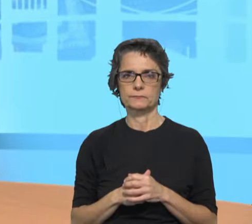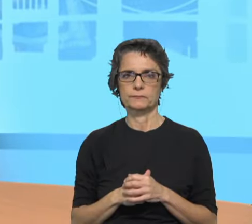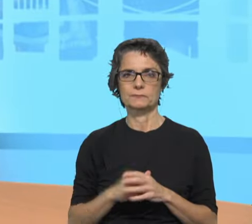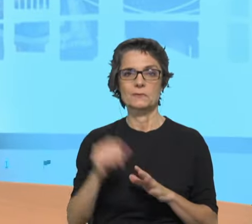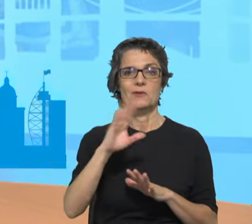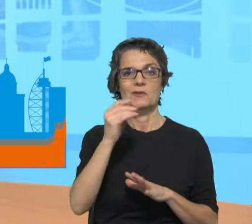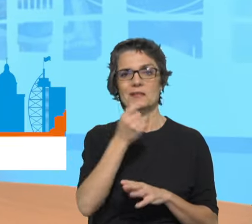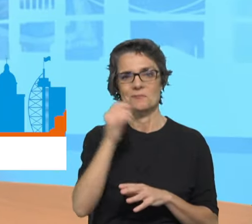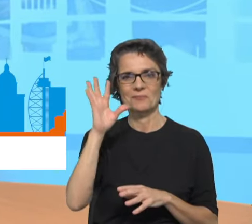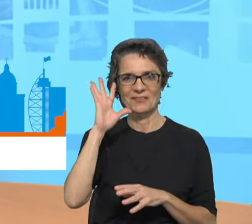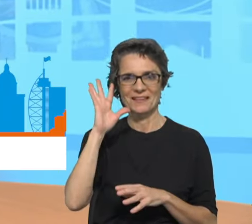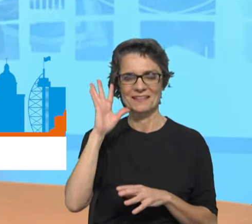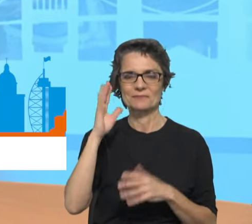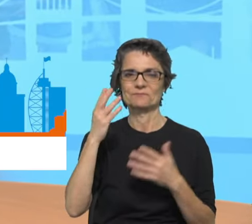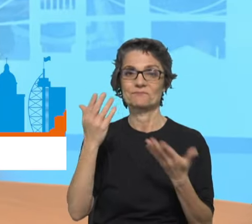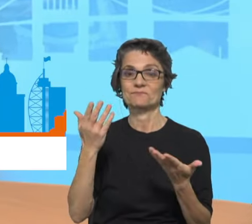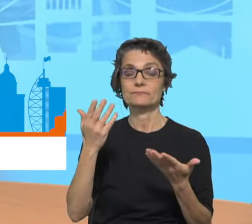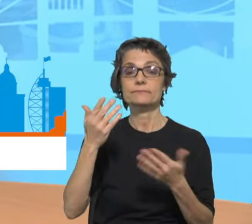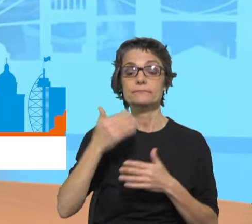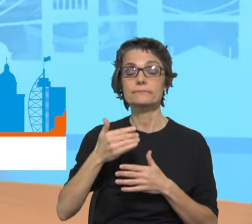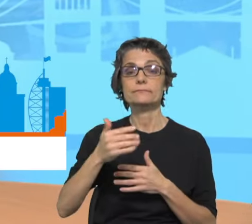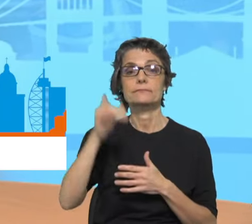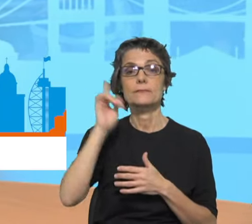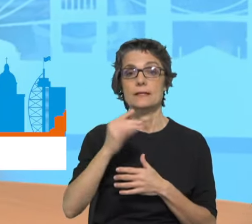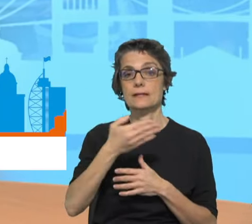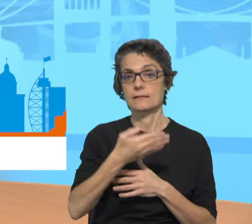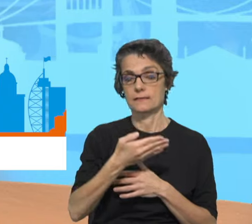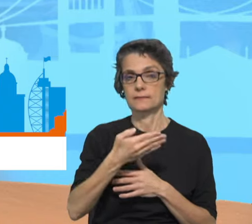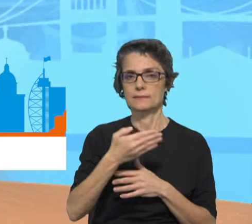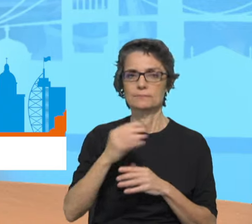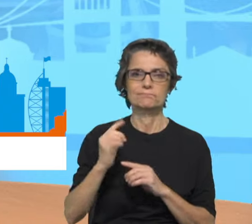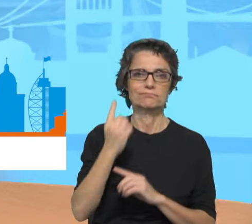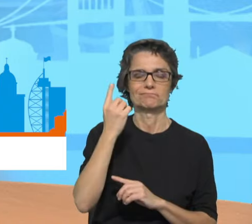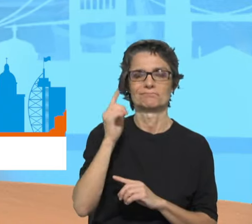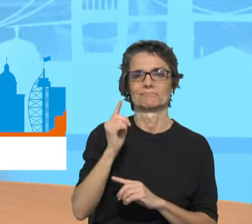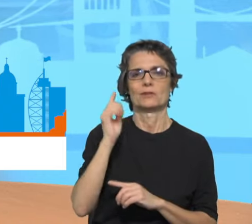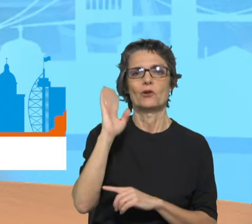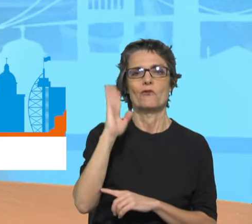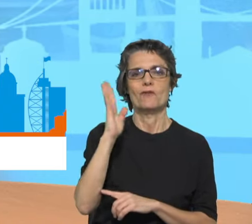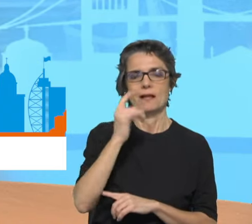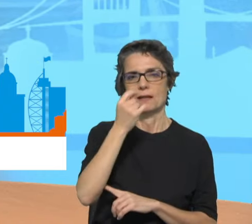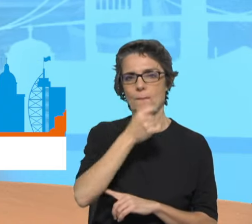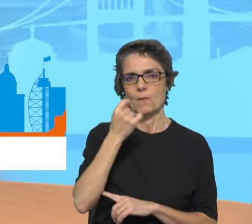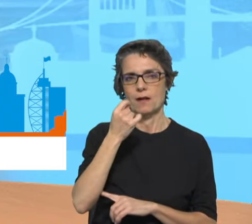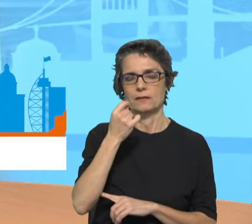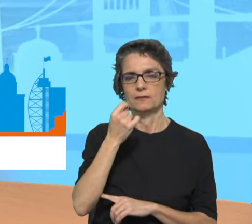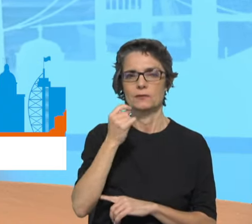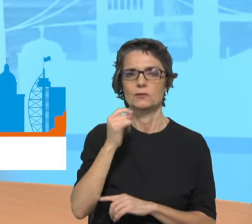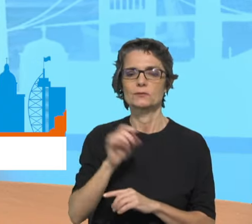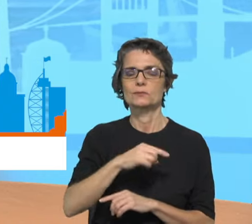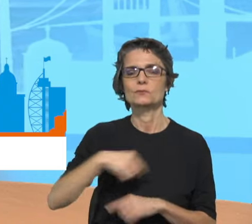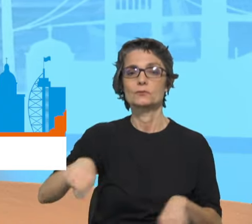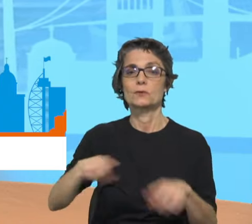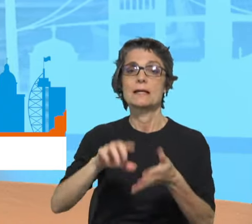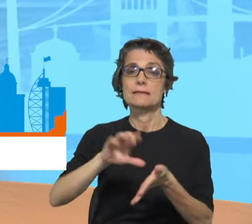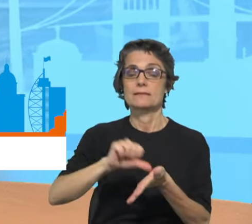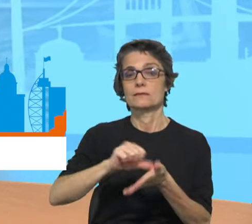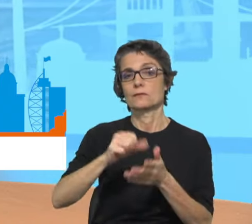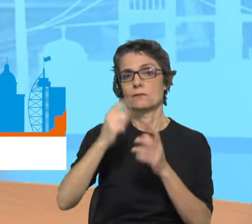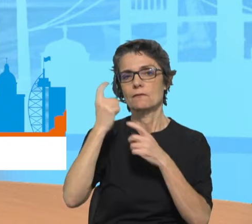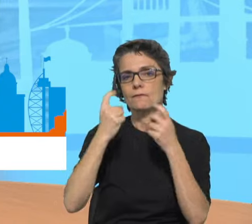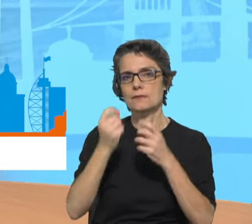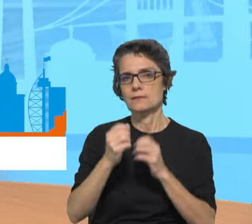Olá, uma boa tarde. Tem início no próximo dia 7 a primeira das conferências de maio do Centro de Reflexão Cristã. Este ano